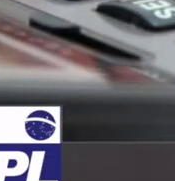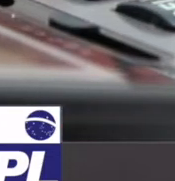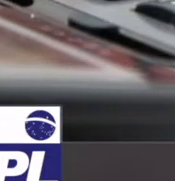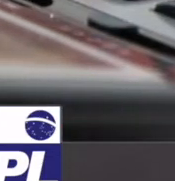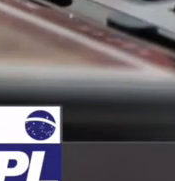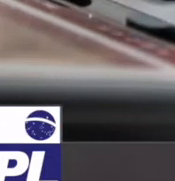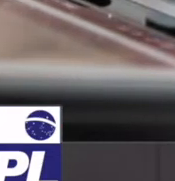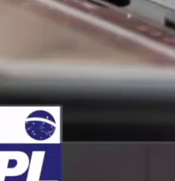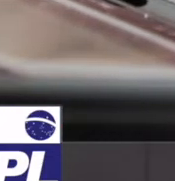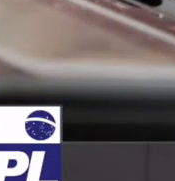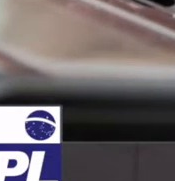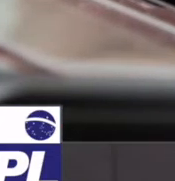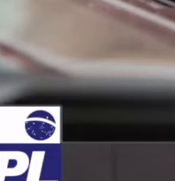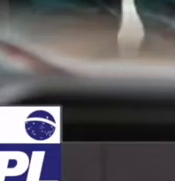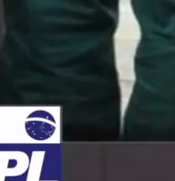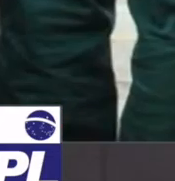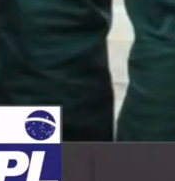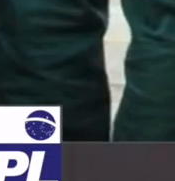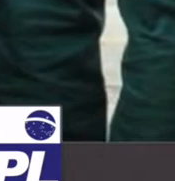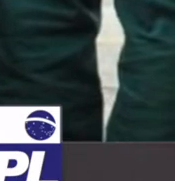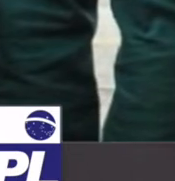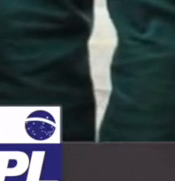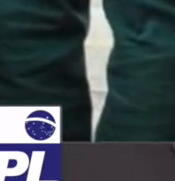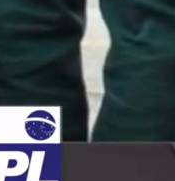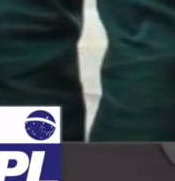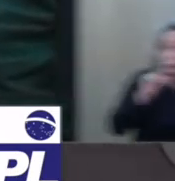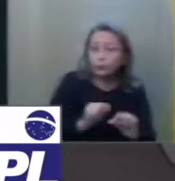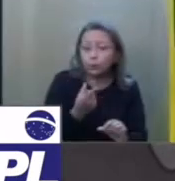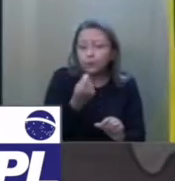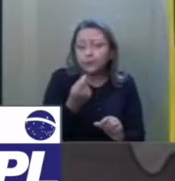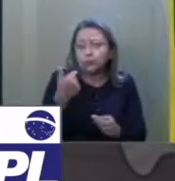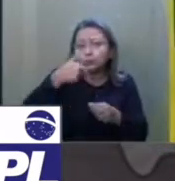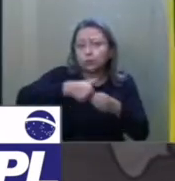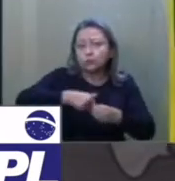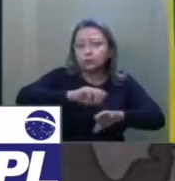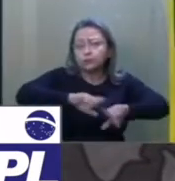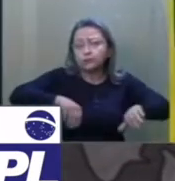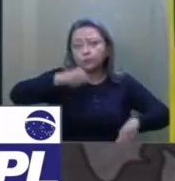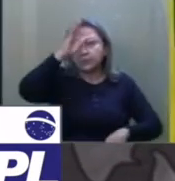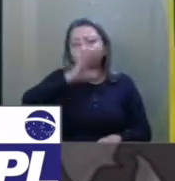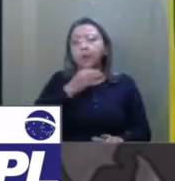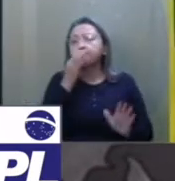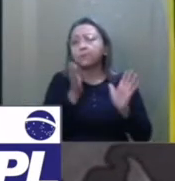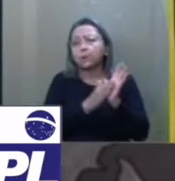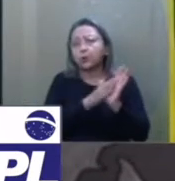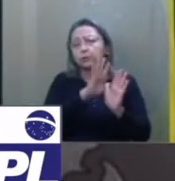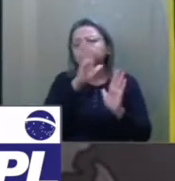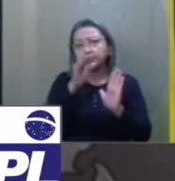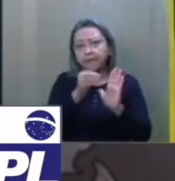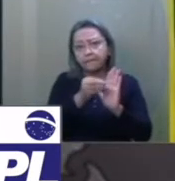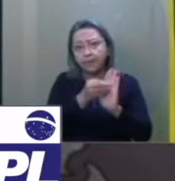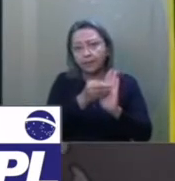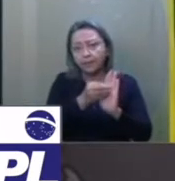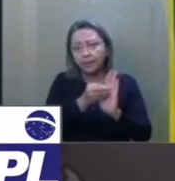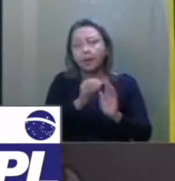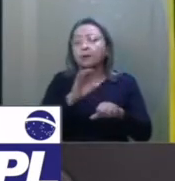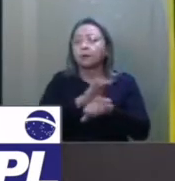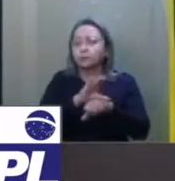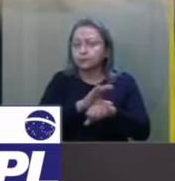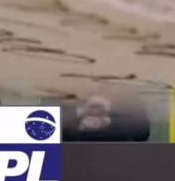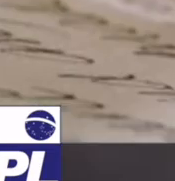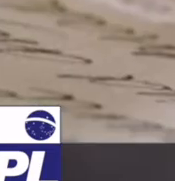imposto que incide sobre o diesel e o gás de cozinha. Marcos Rogério, em pronunciamento, calcula que se todas